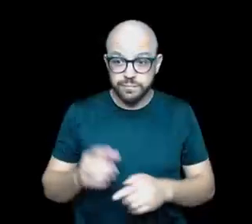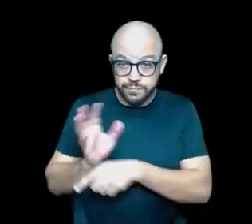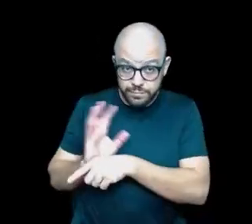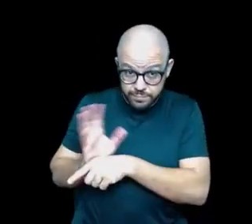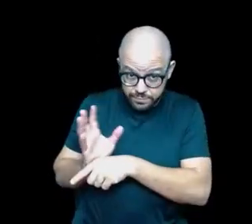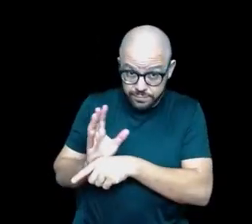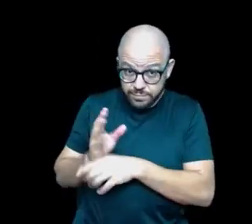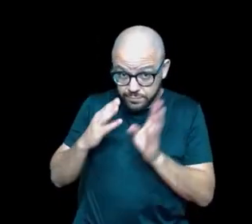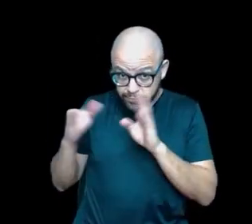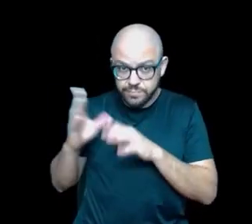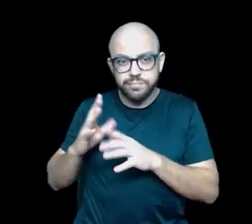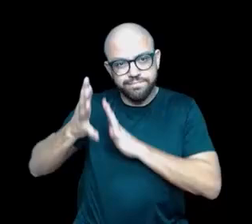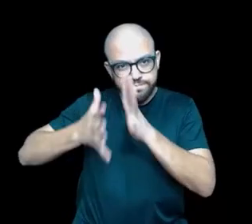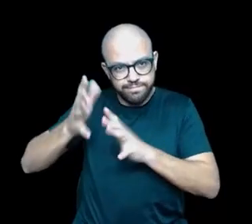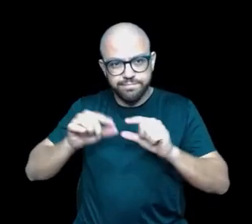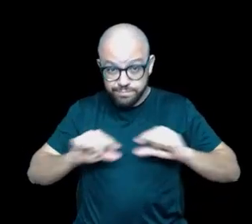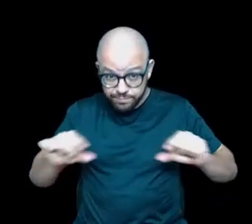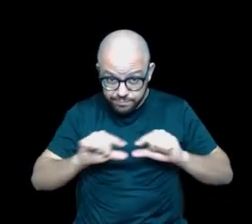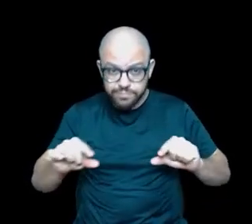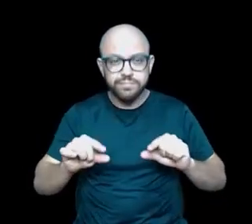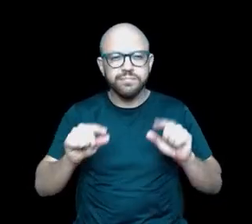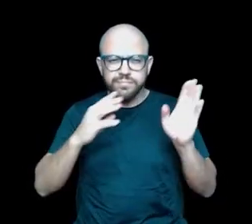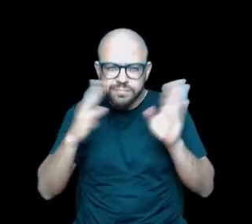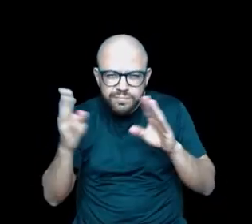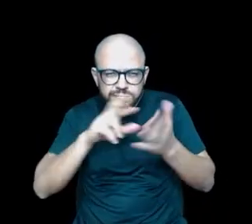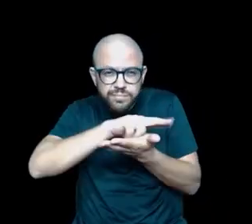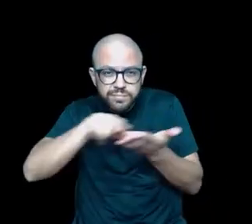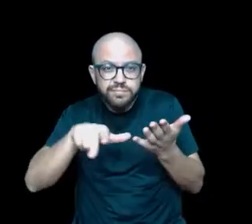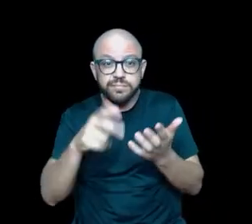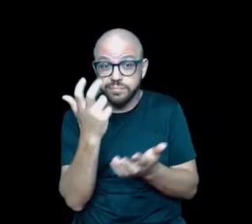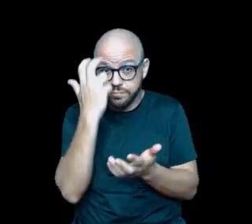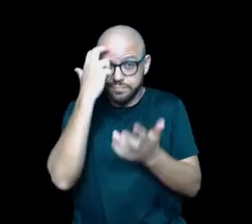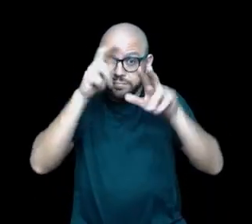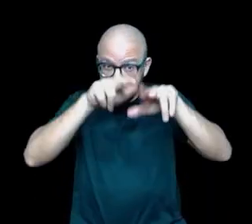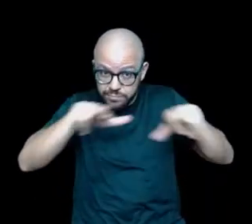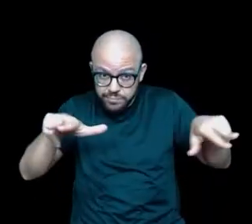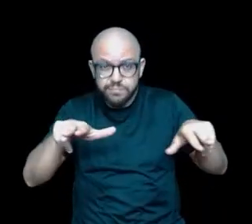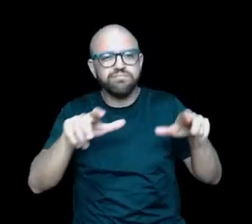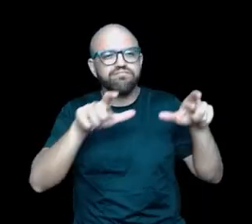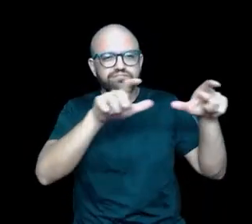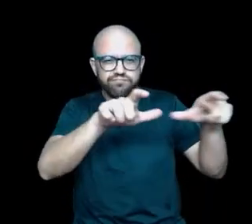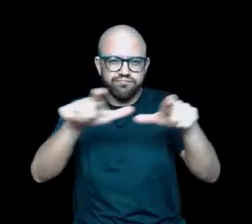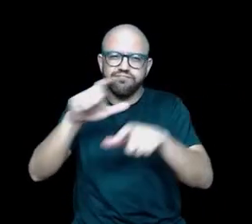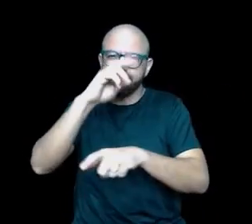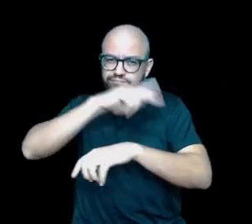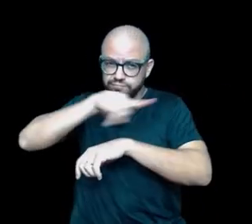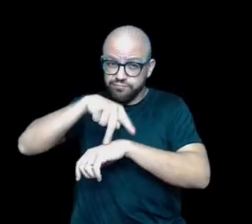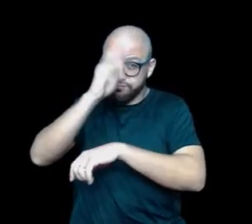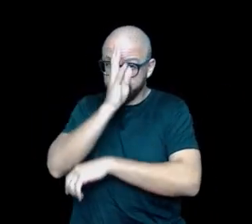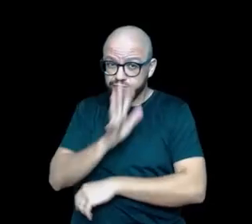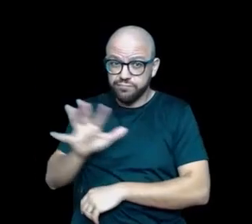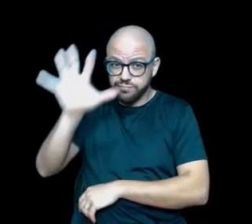O vídeo a seguir possui recursos de legenda e libras. Apresenta cenas dinâmicas que registram diversas manifestações culturais de todas